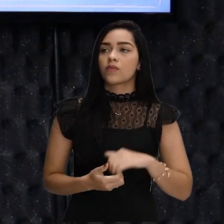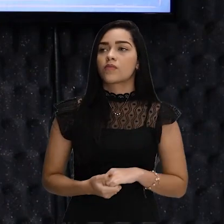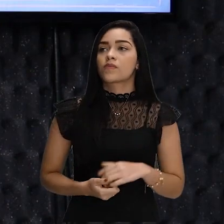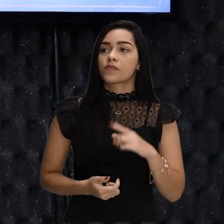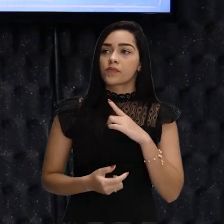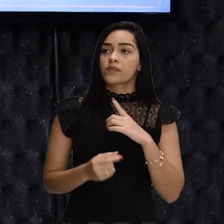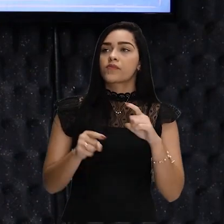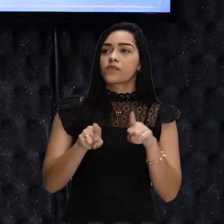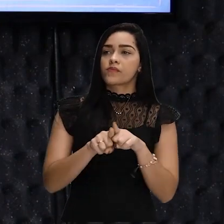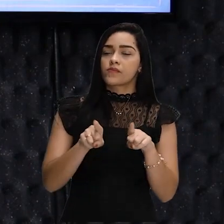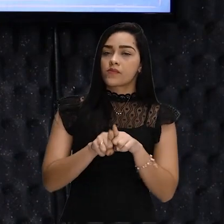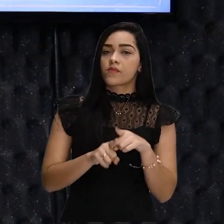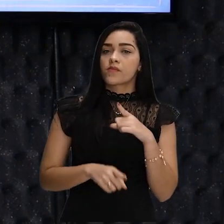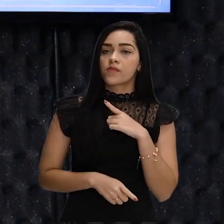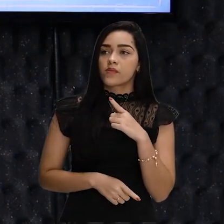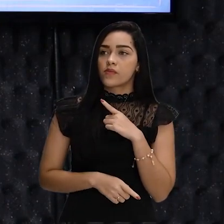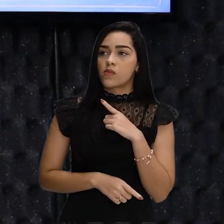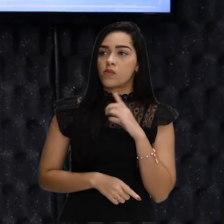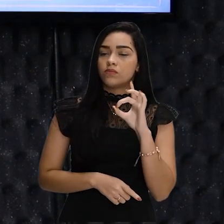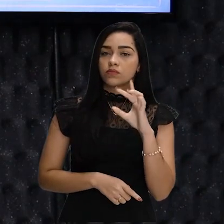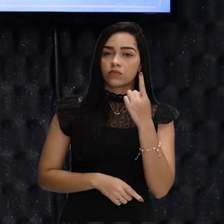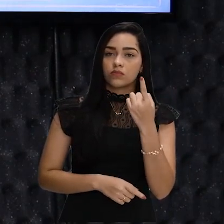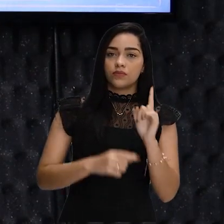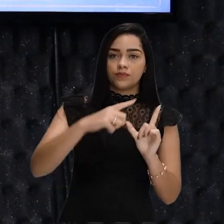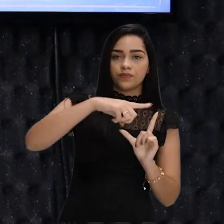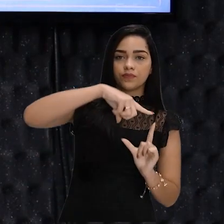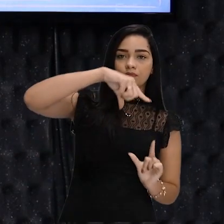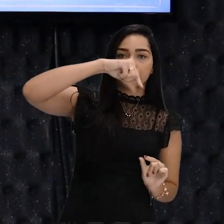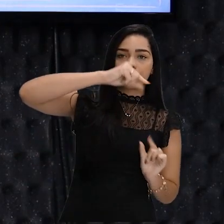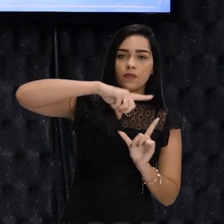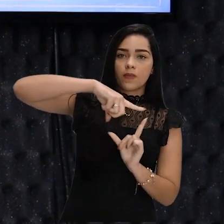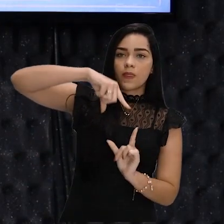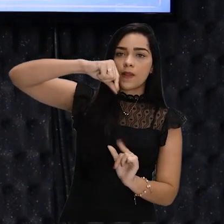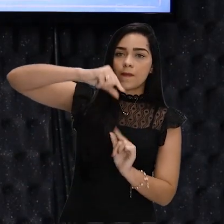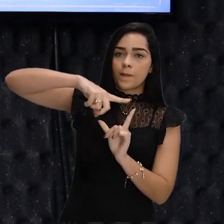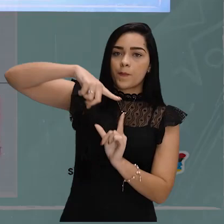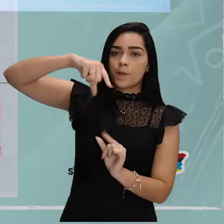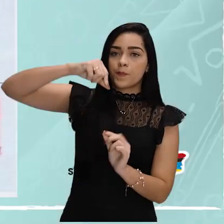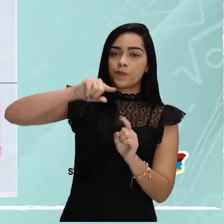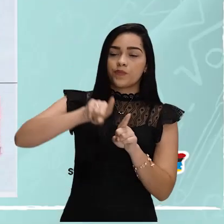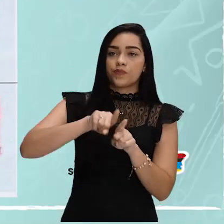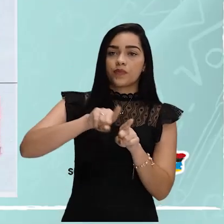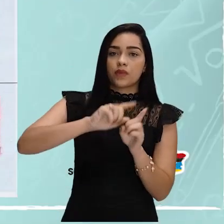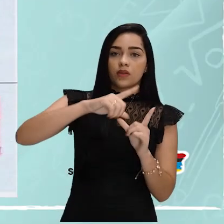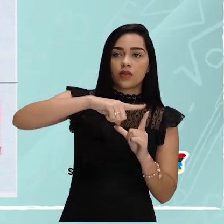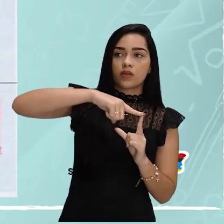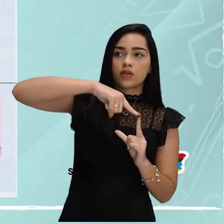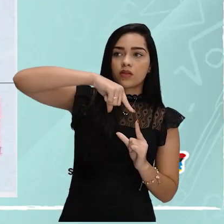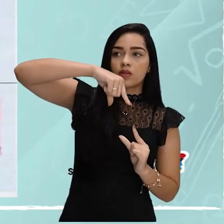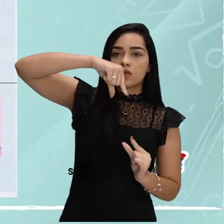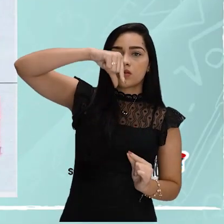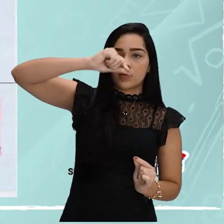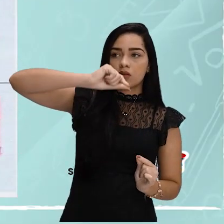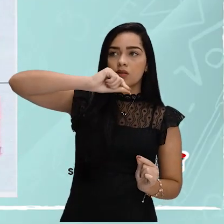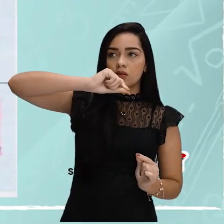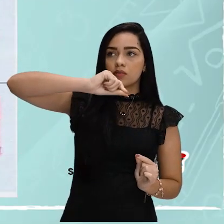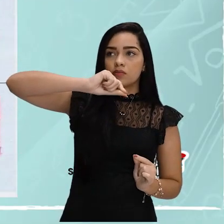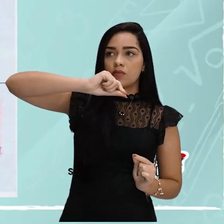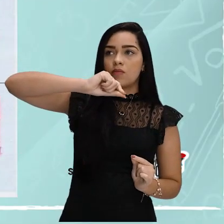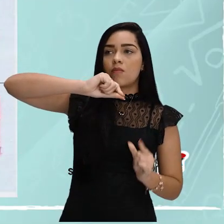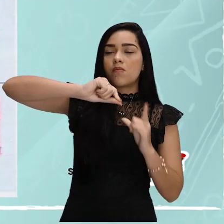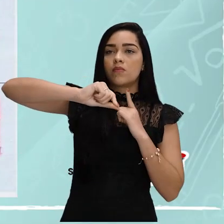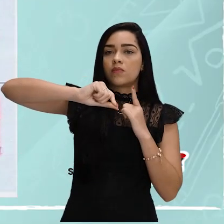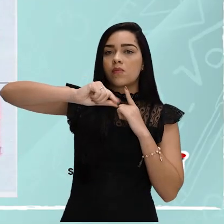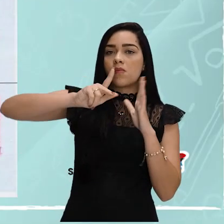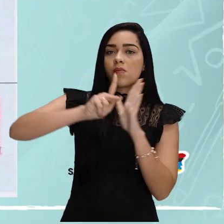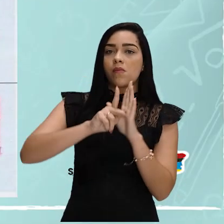também temos um epitélio com apenas uma única camada de célula, só que as células são alongadas, né?